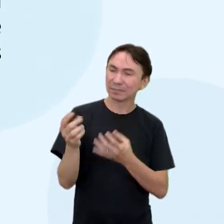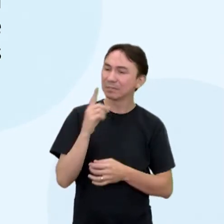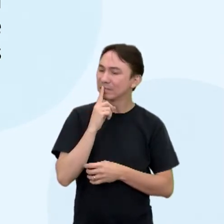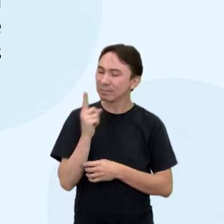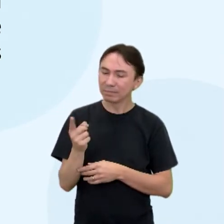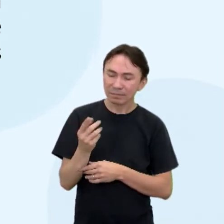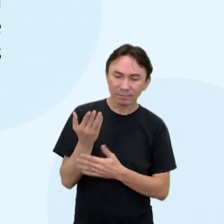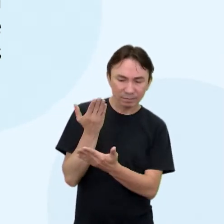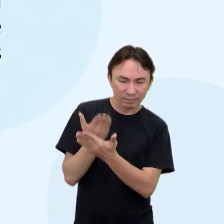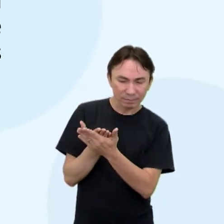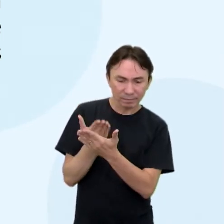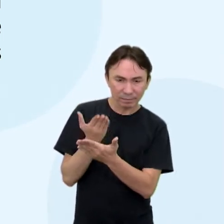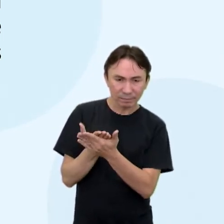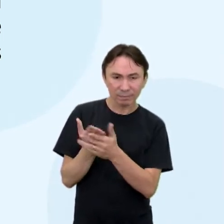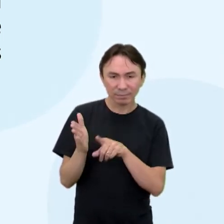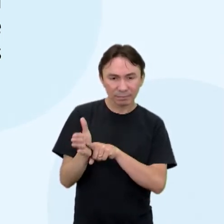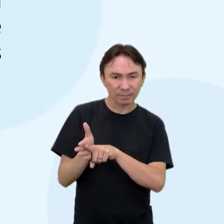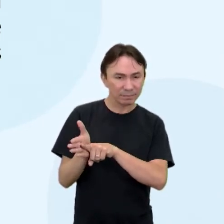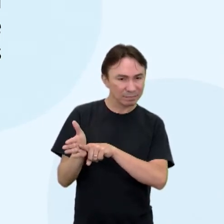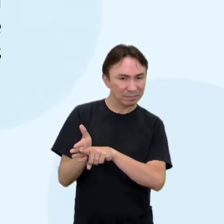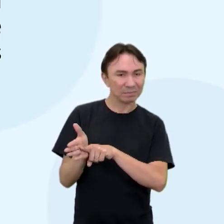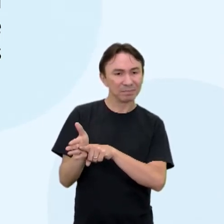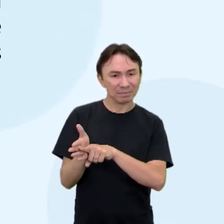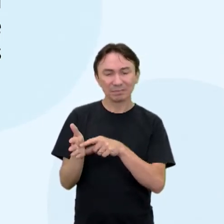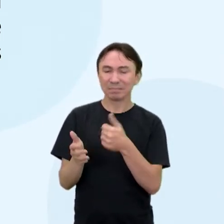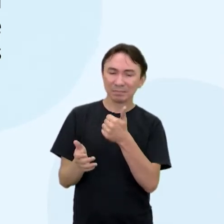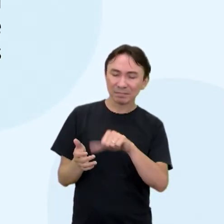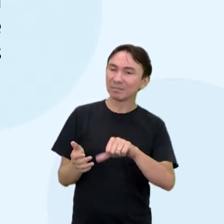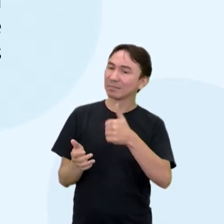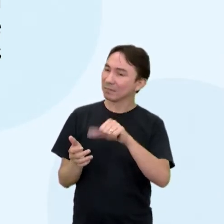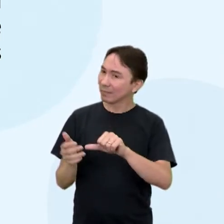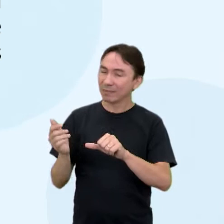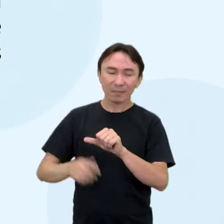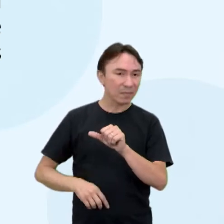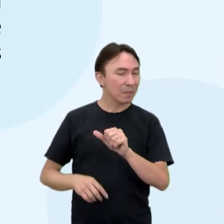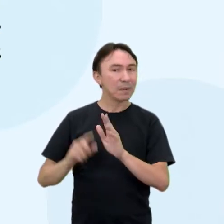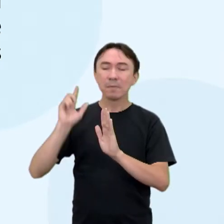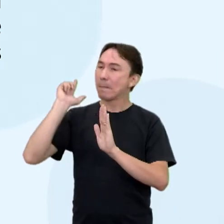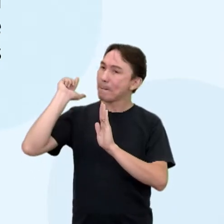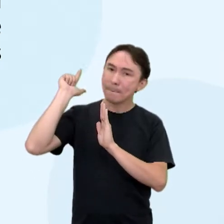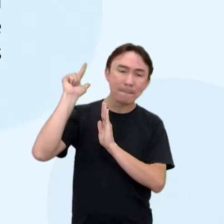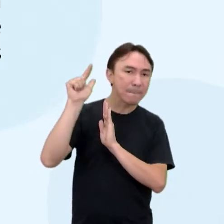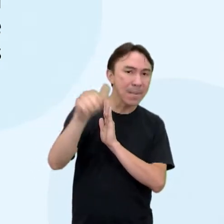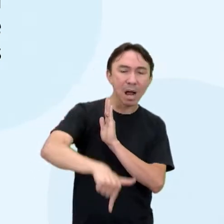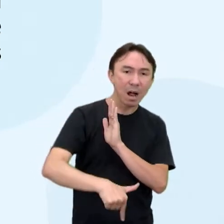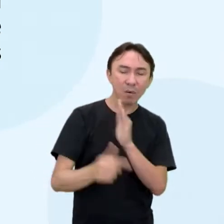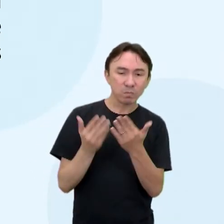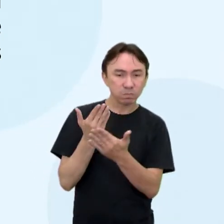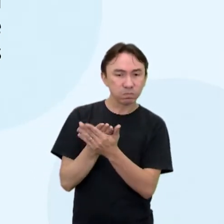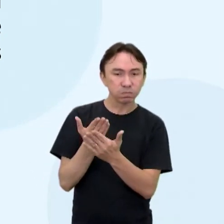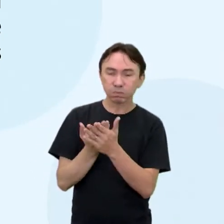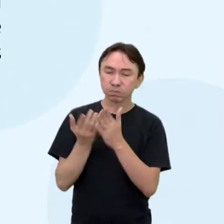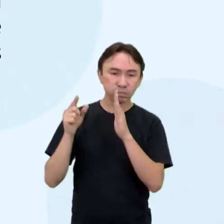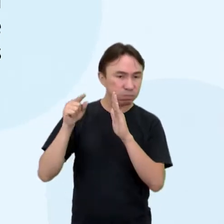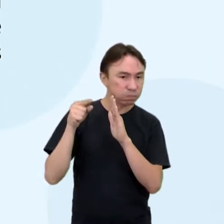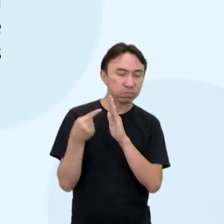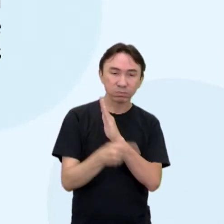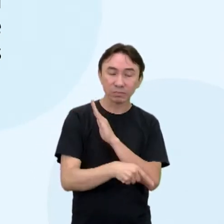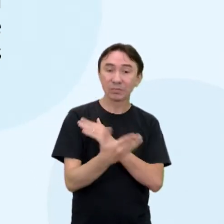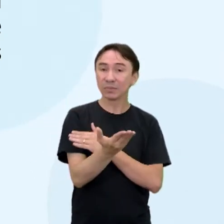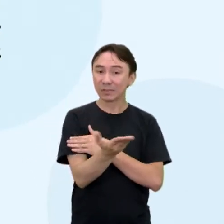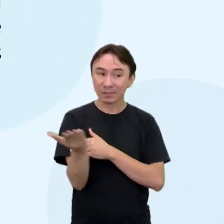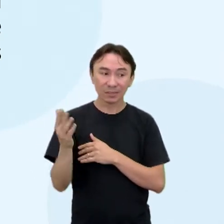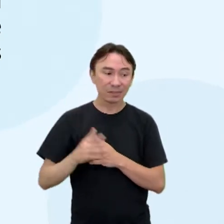dados coletados, né? Então você vai, né, expandir todos esses conceitos, né, até chegar numa interpretação